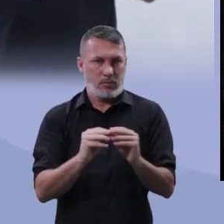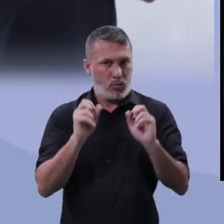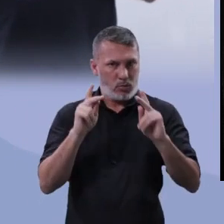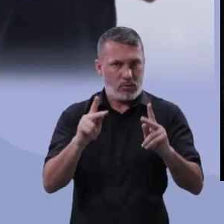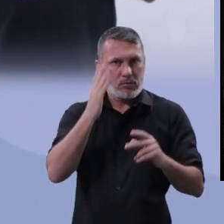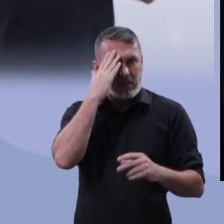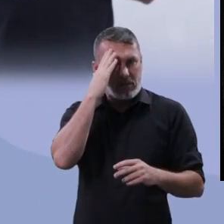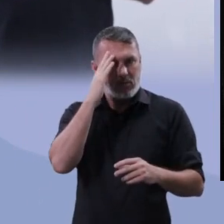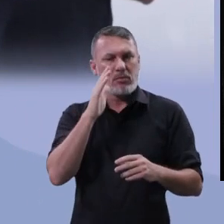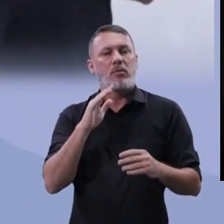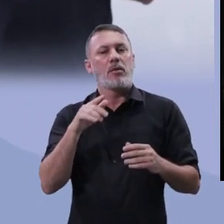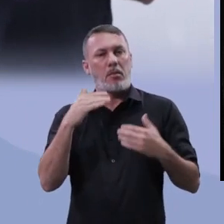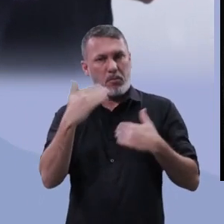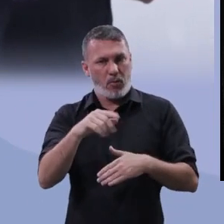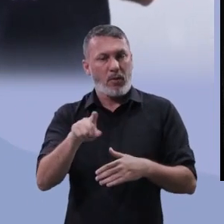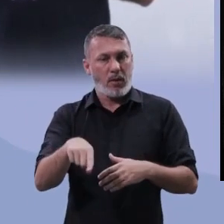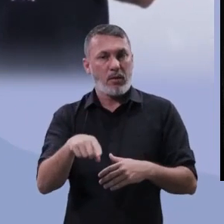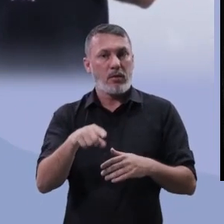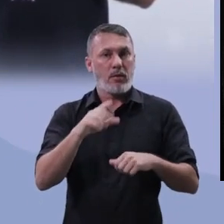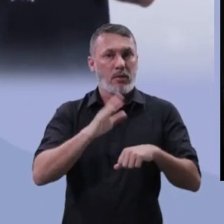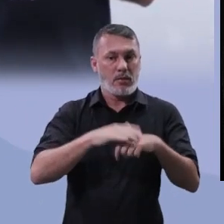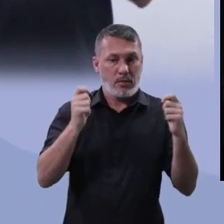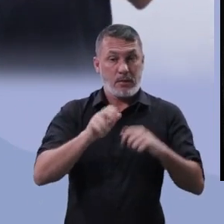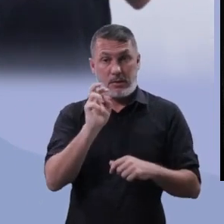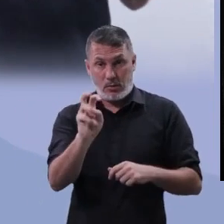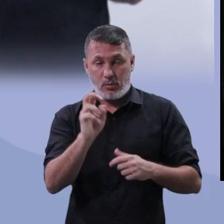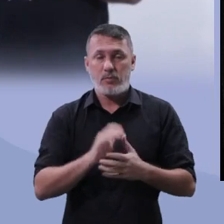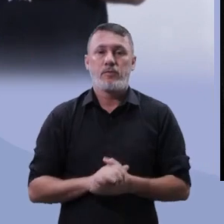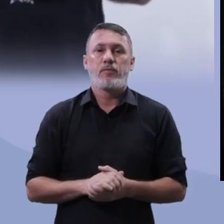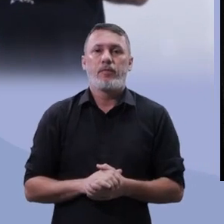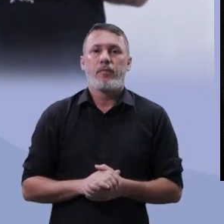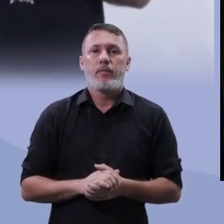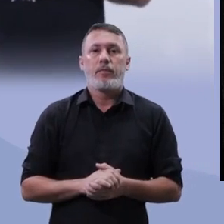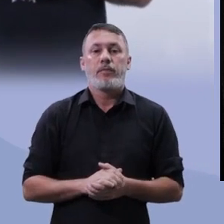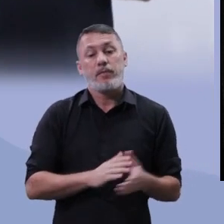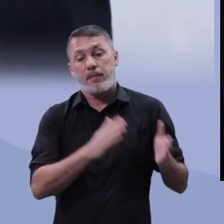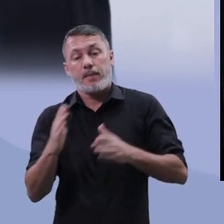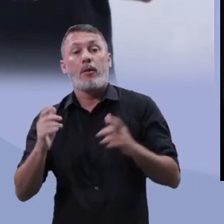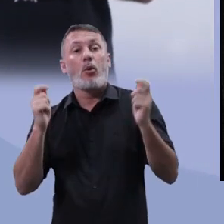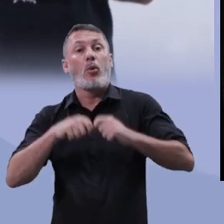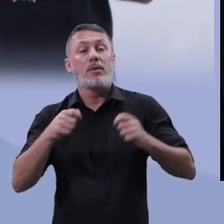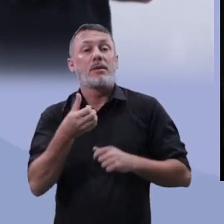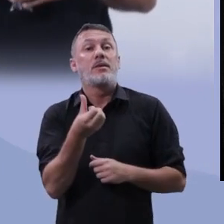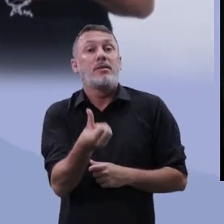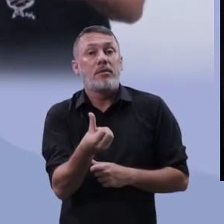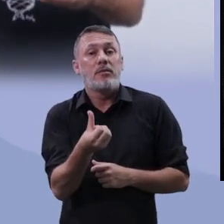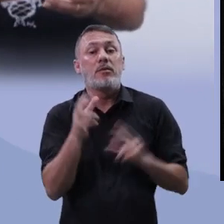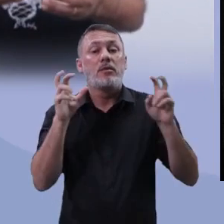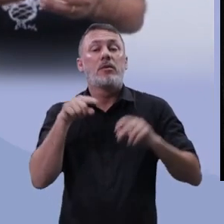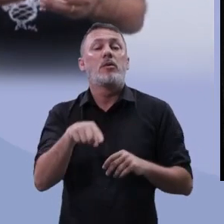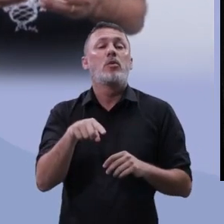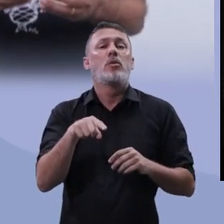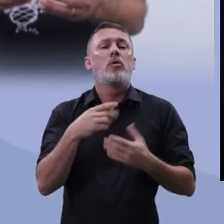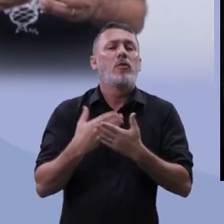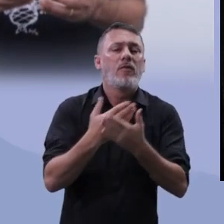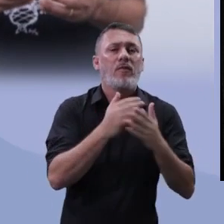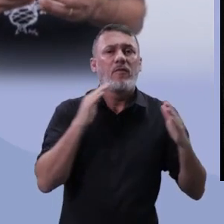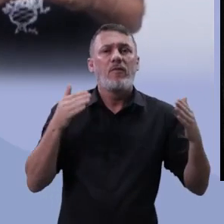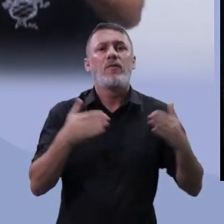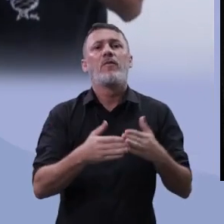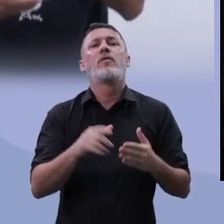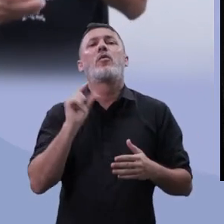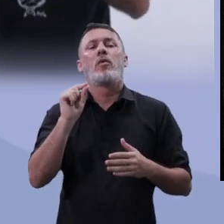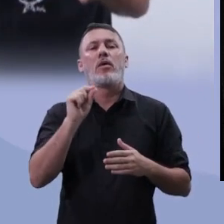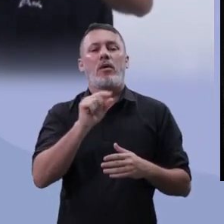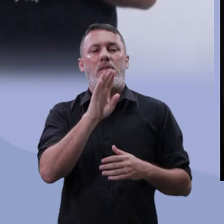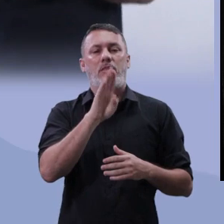álgebra aí. Beleza, meu hacker? Na competência 5, funções e gráficos. Né? Na competência 6, você vai ter a